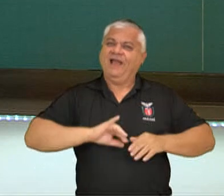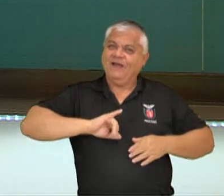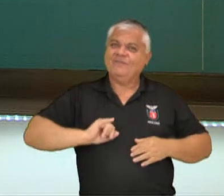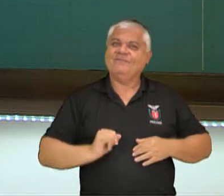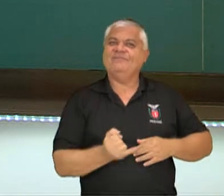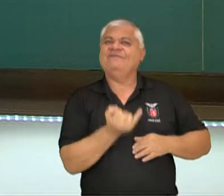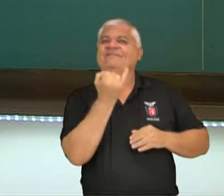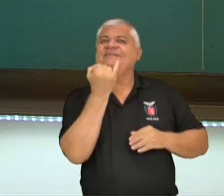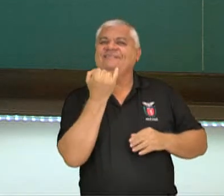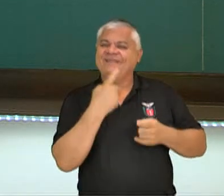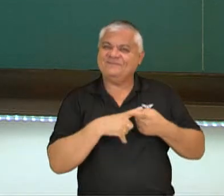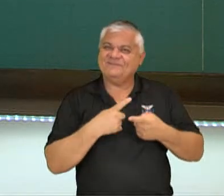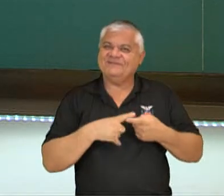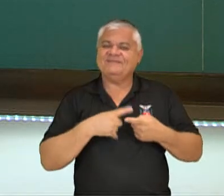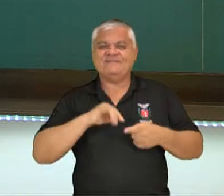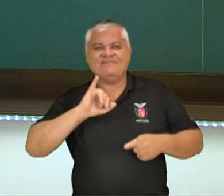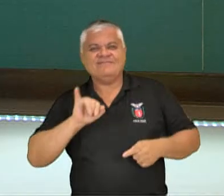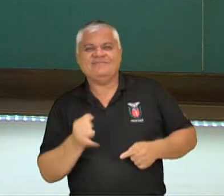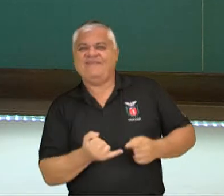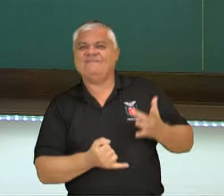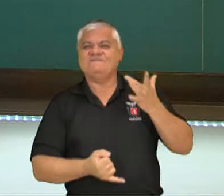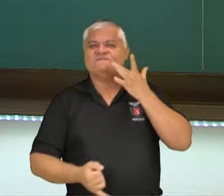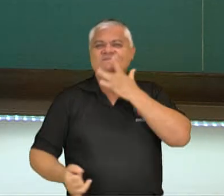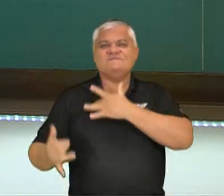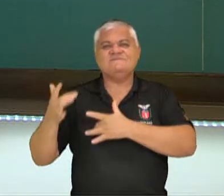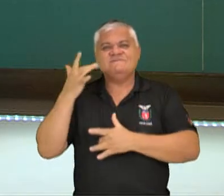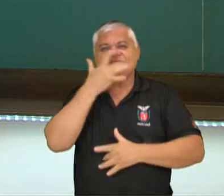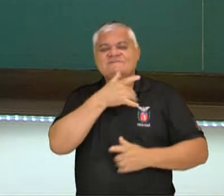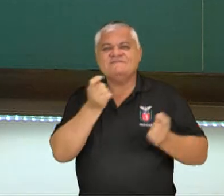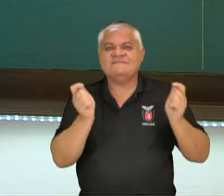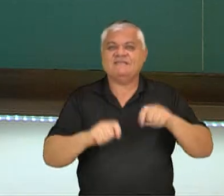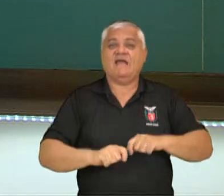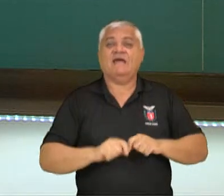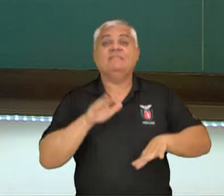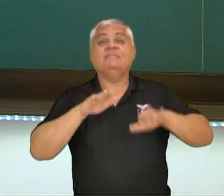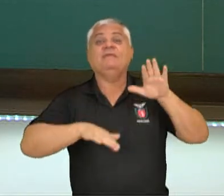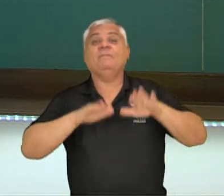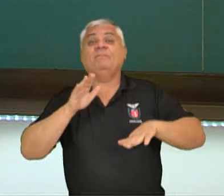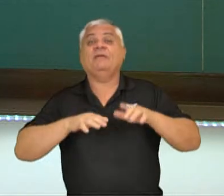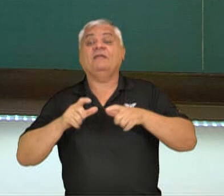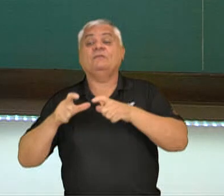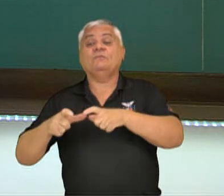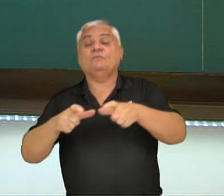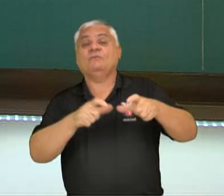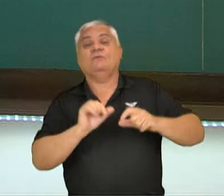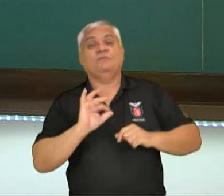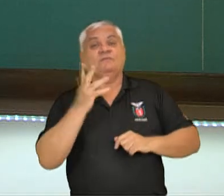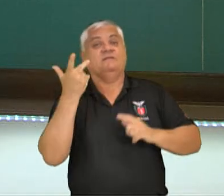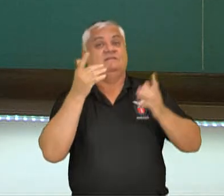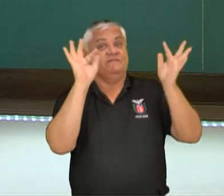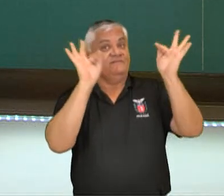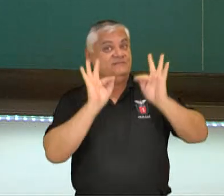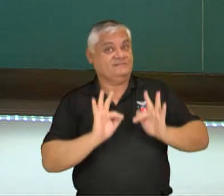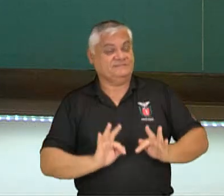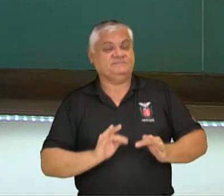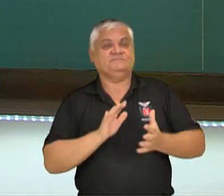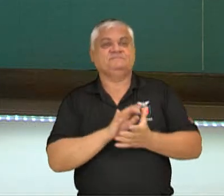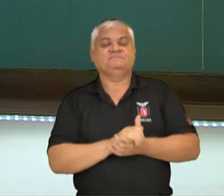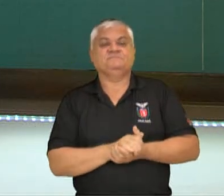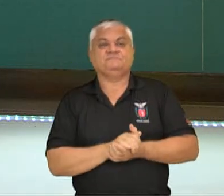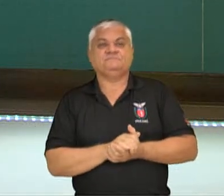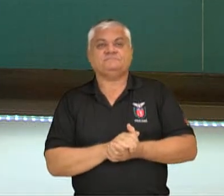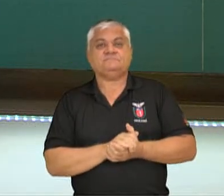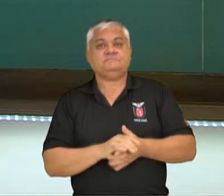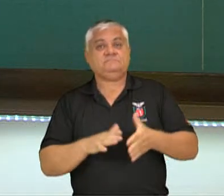aproveitar, a gente vai desfrutar, daí é quando nós experimentamos a felicidade, tá?